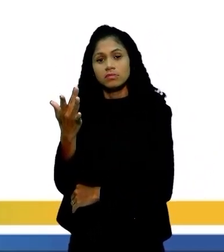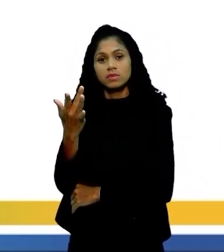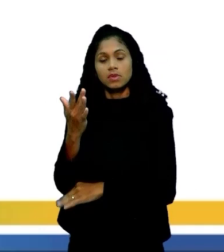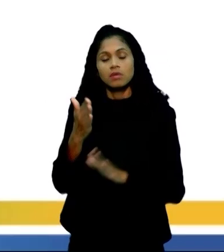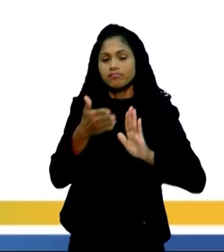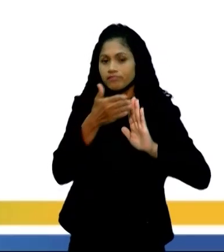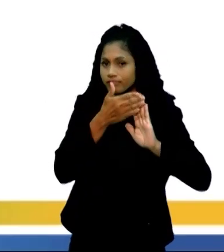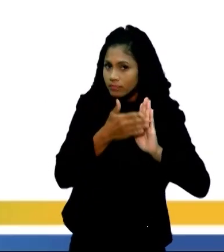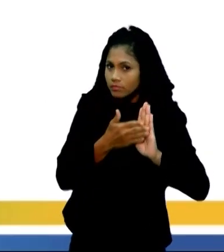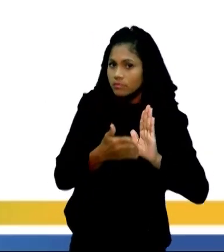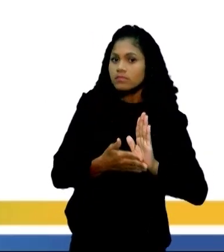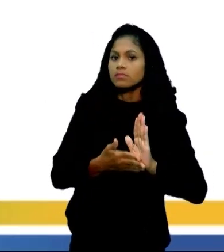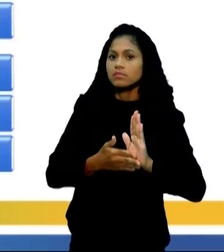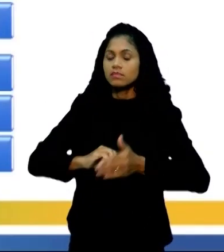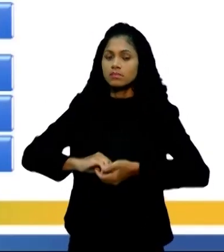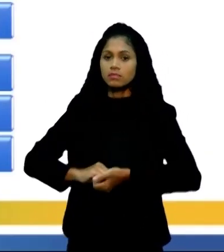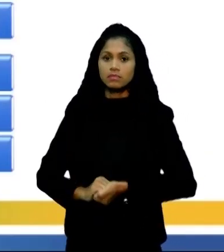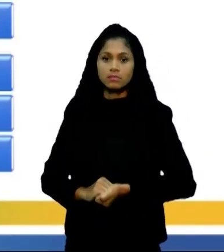dados, certo?